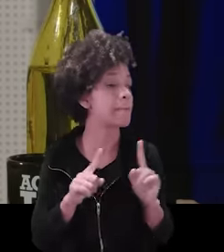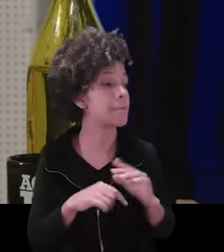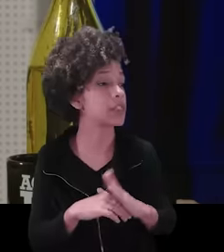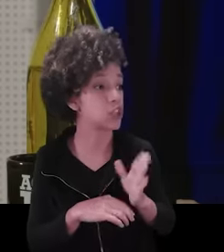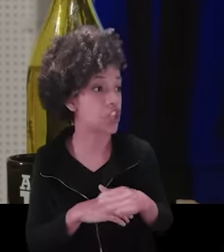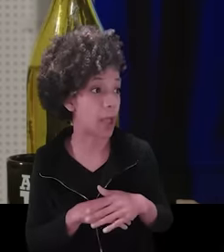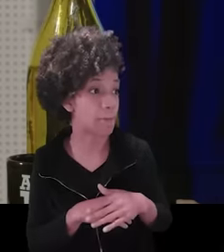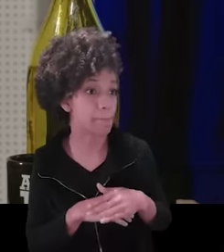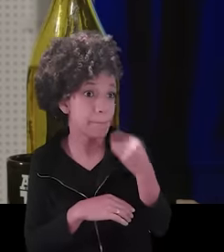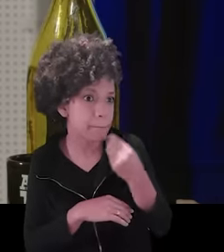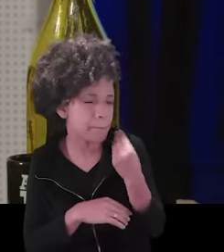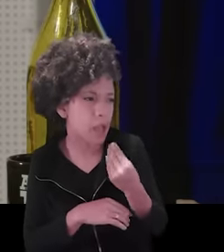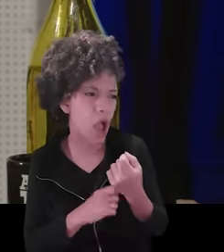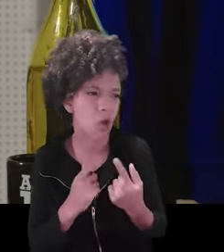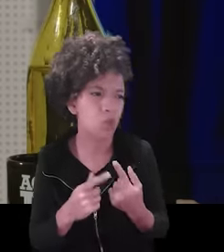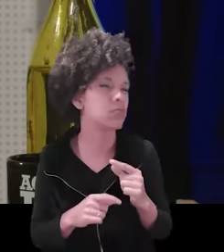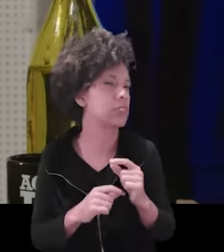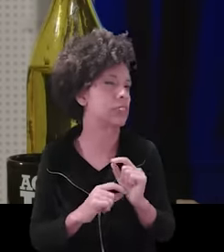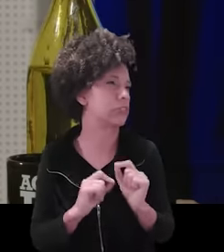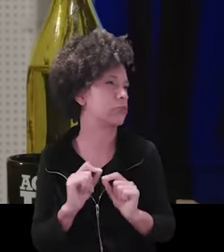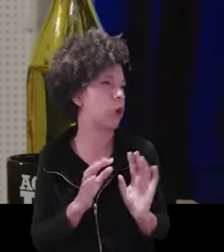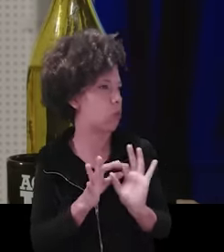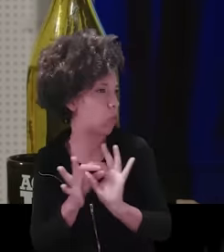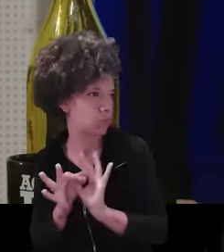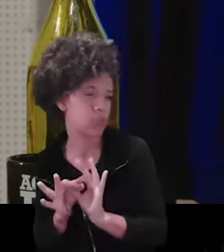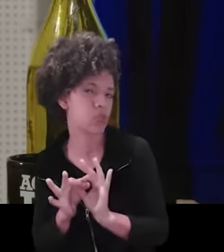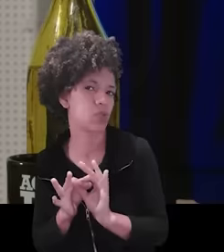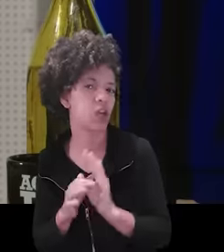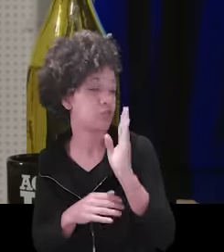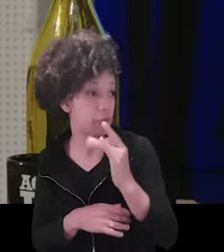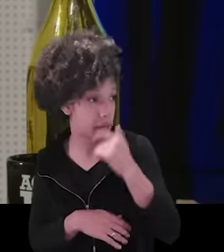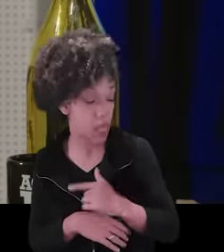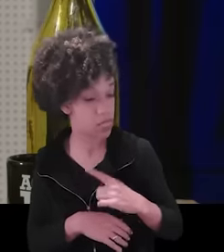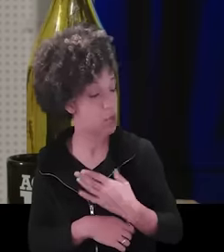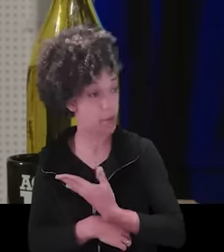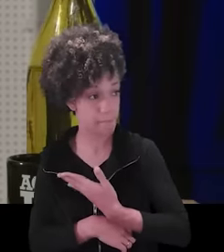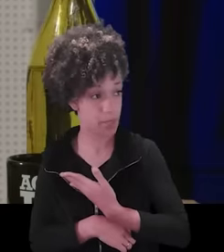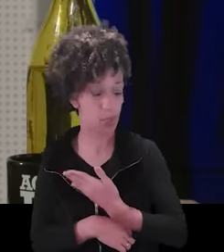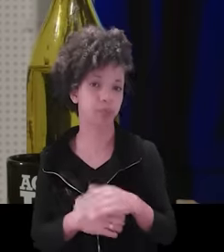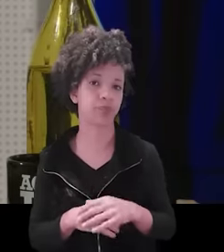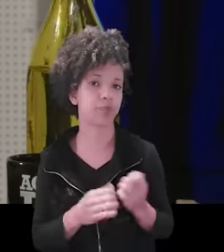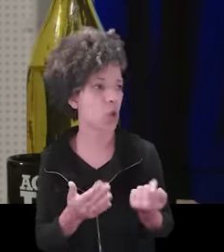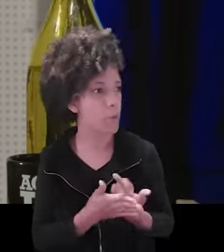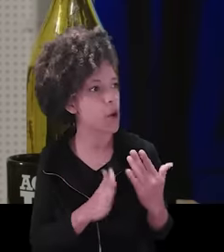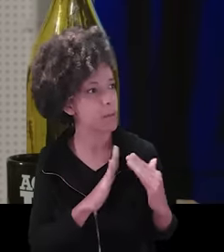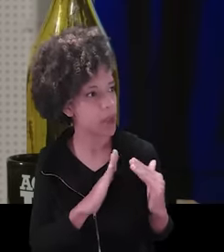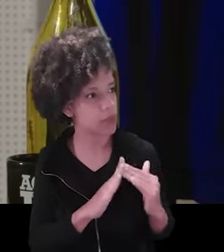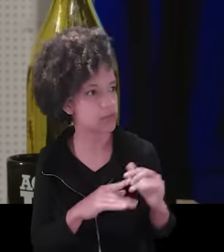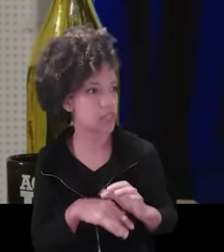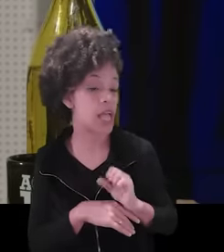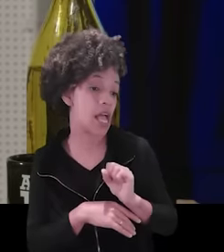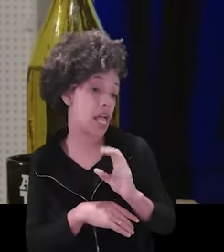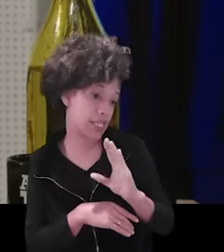dos notáveis mas assim aí eu Já presenciei umas coisas com relação à a gente o fato de ser brasileiro eu tenho uma o que comprou uma